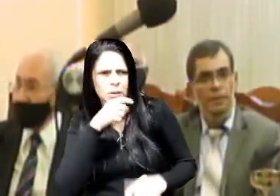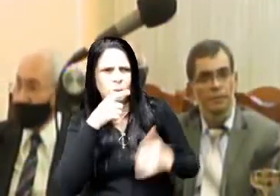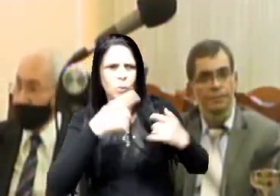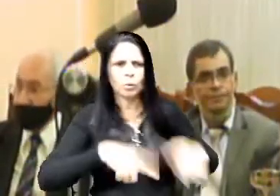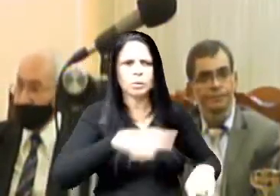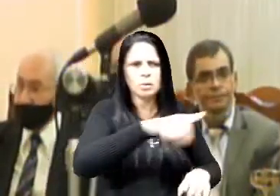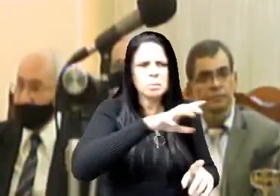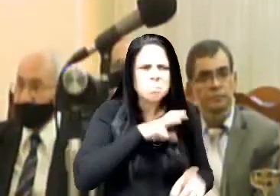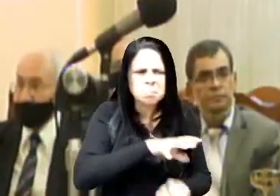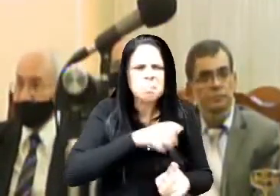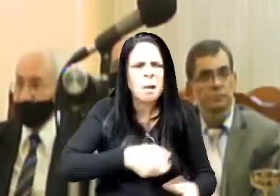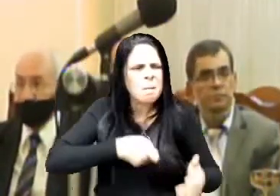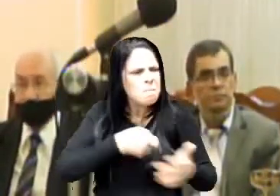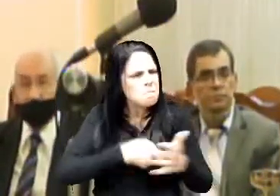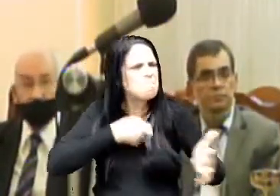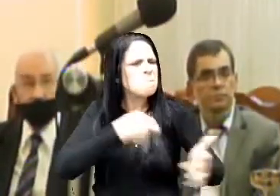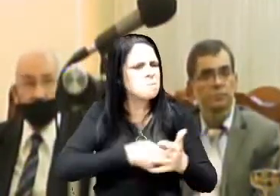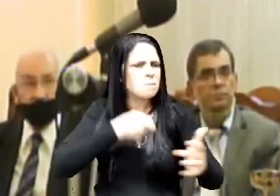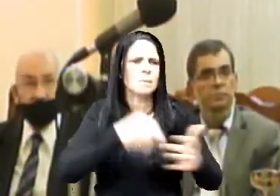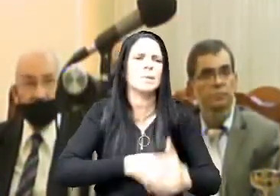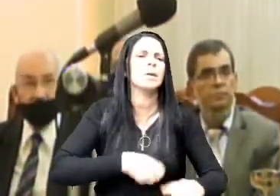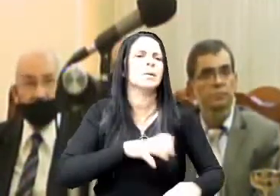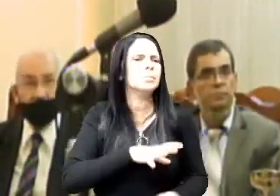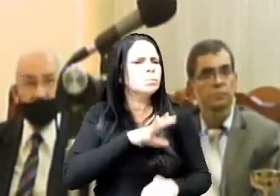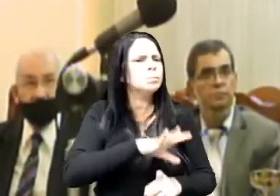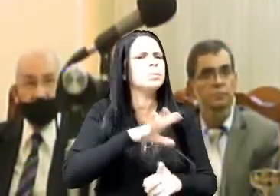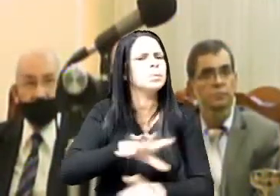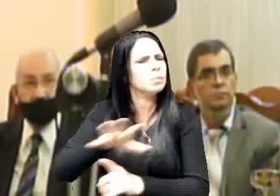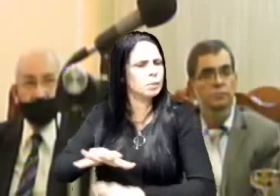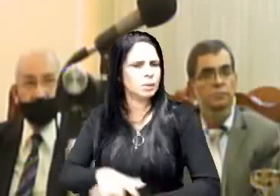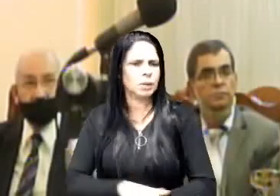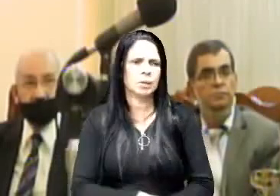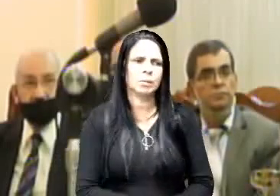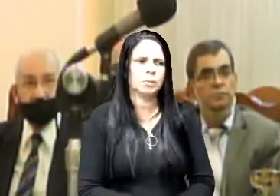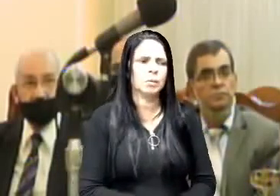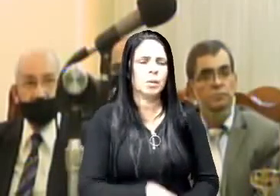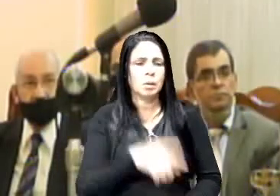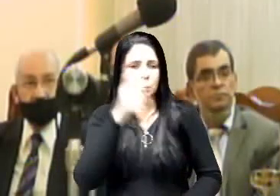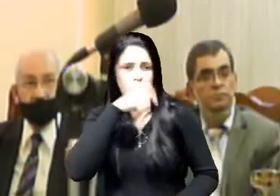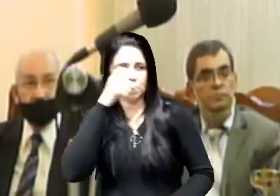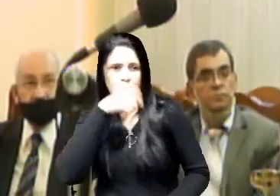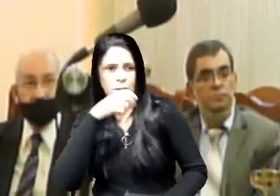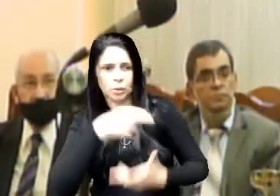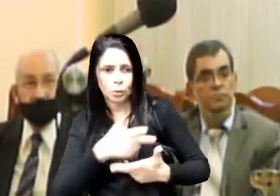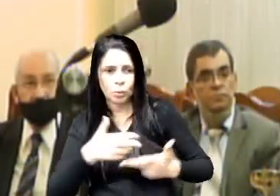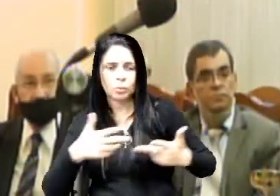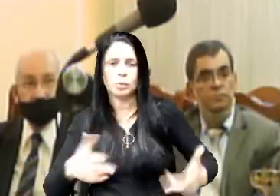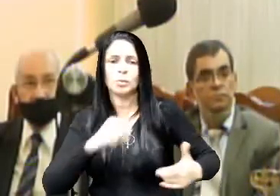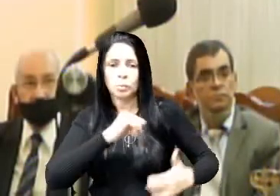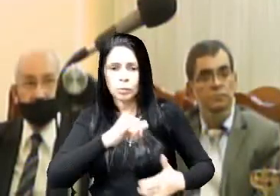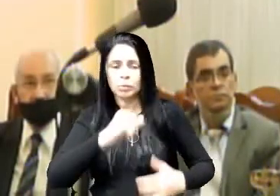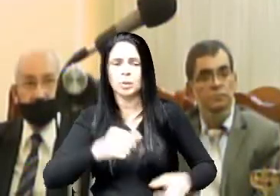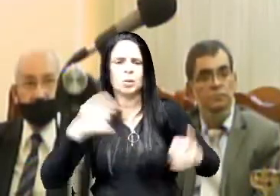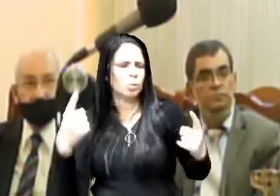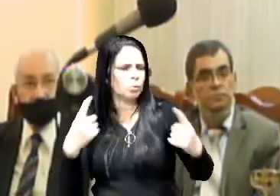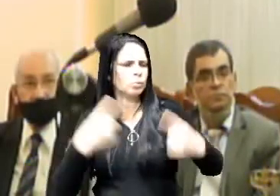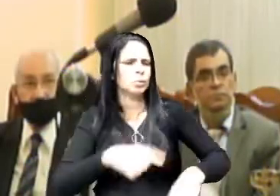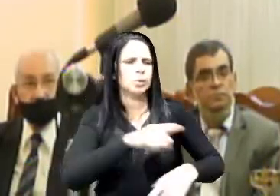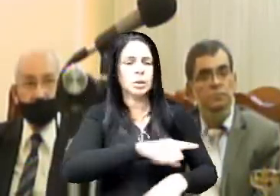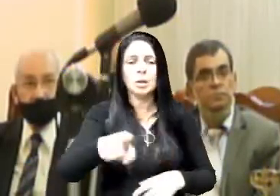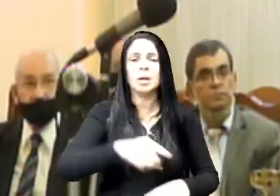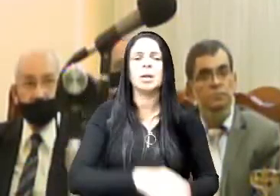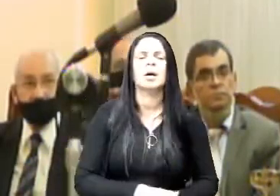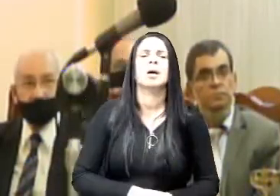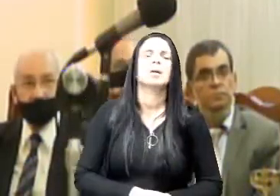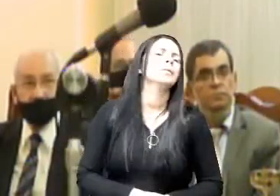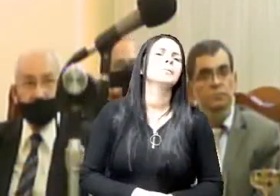querendo brigar com você, lhe maltratar, lhe injuriando, lhe perseguindo e mentindo, dizendo coisa contra você, exultai, diga